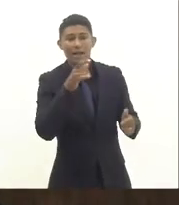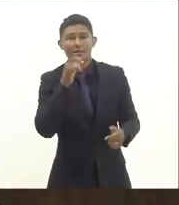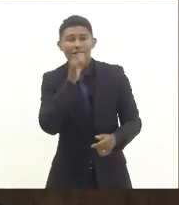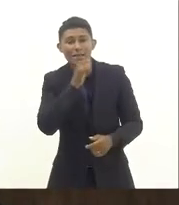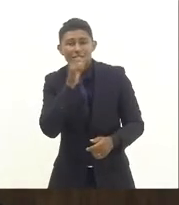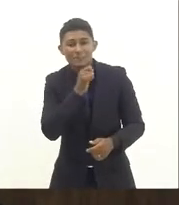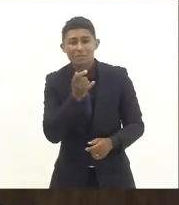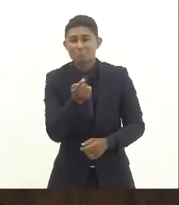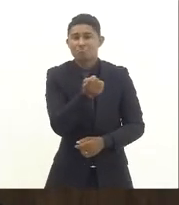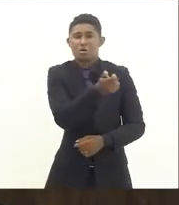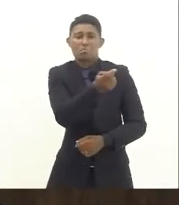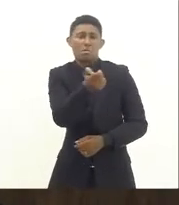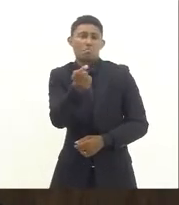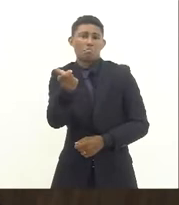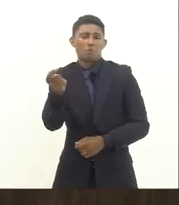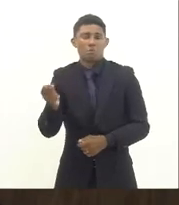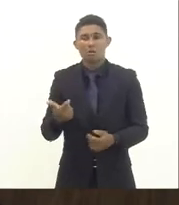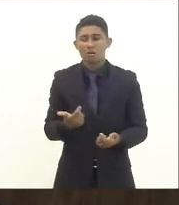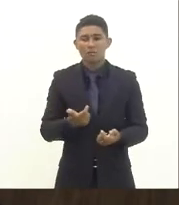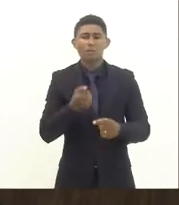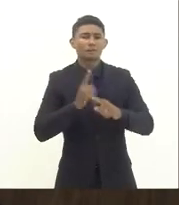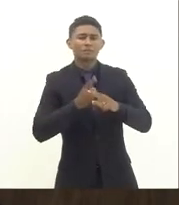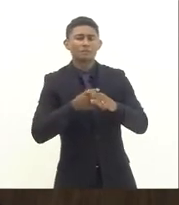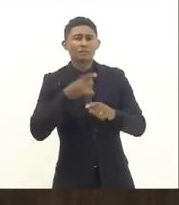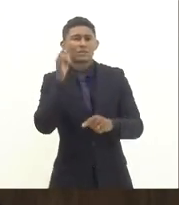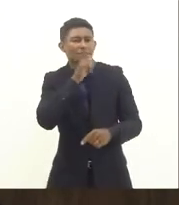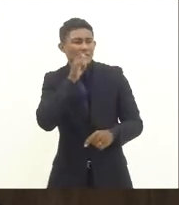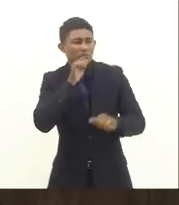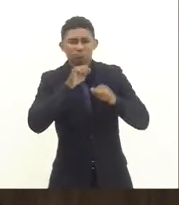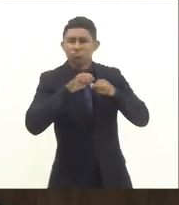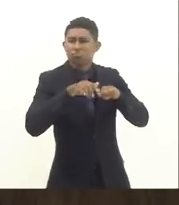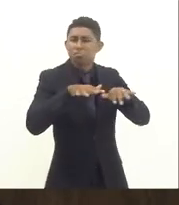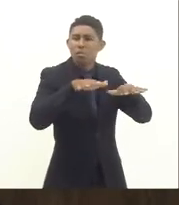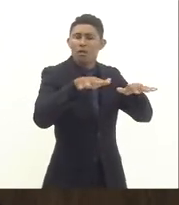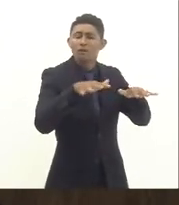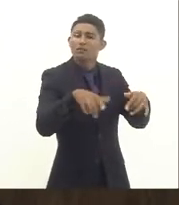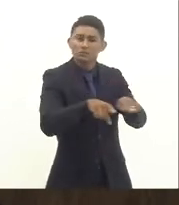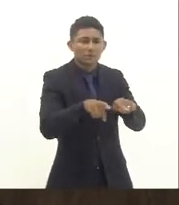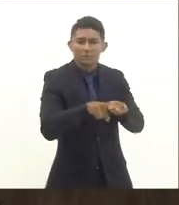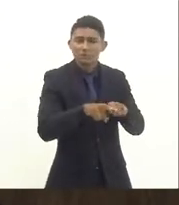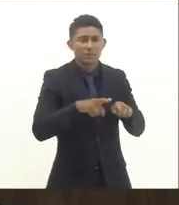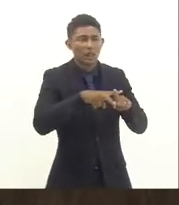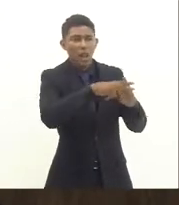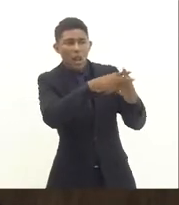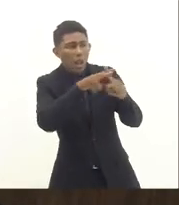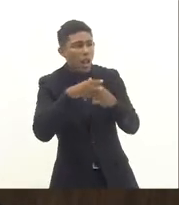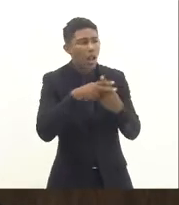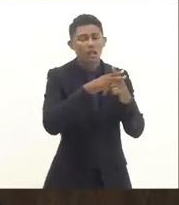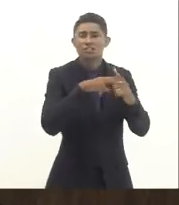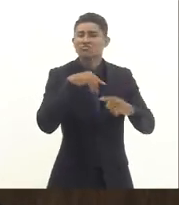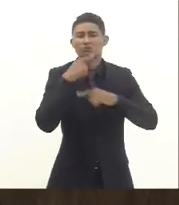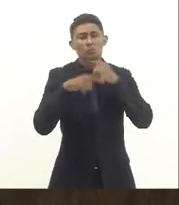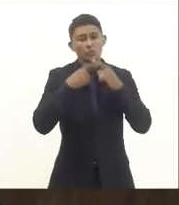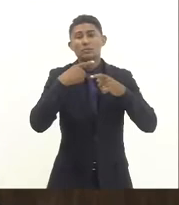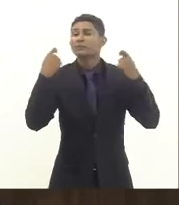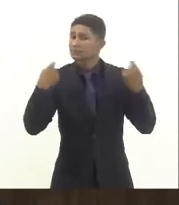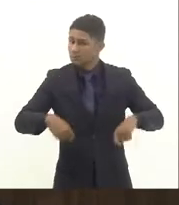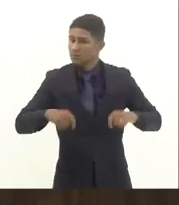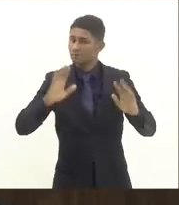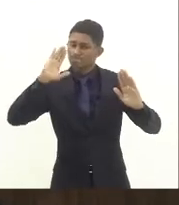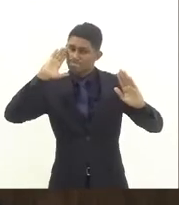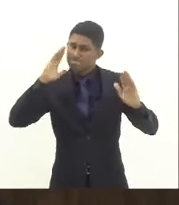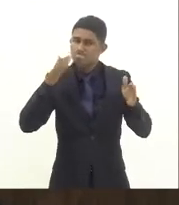frágil não só do ponto de vista da capacidade de distribuição vai da própria manutenção das instalações realmente é preciso enfocar os aspectos